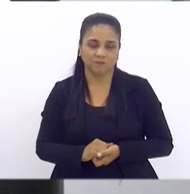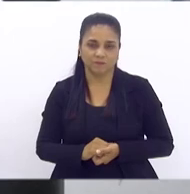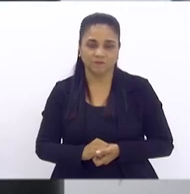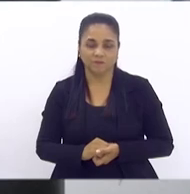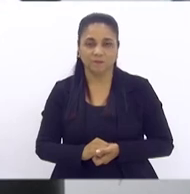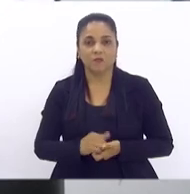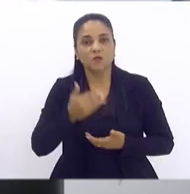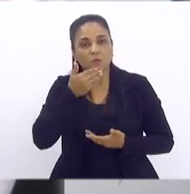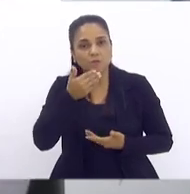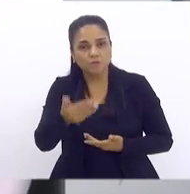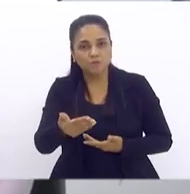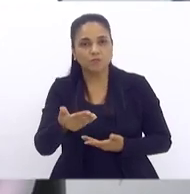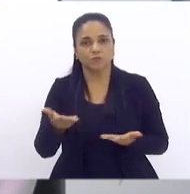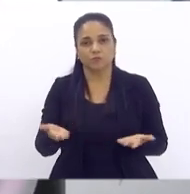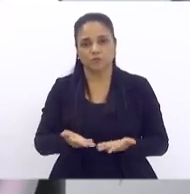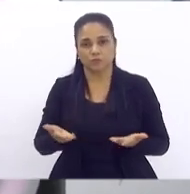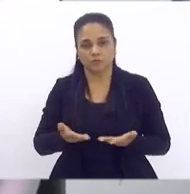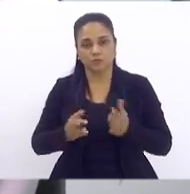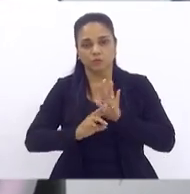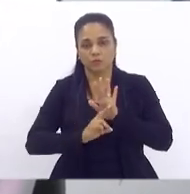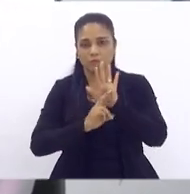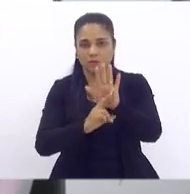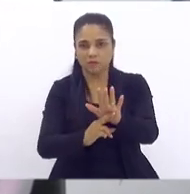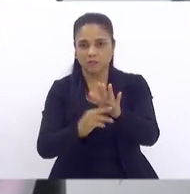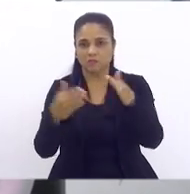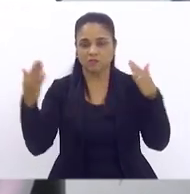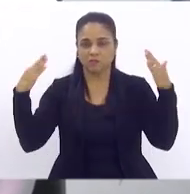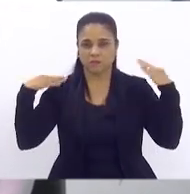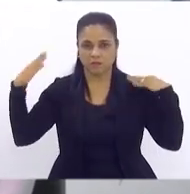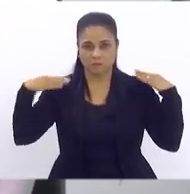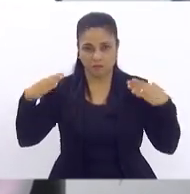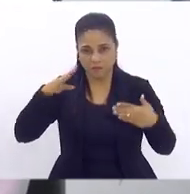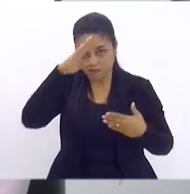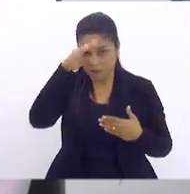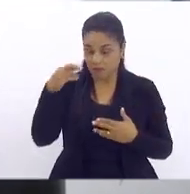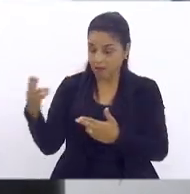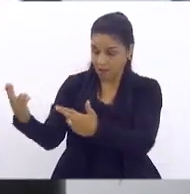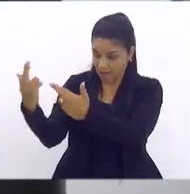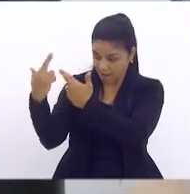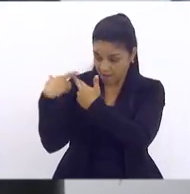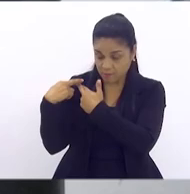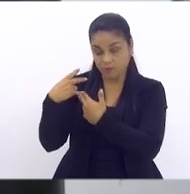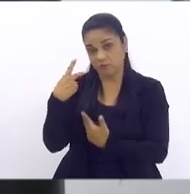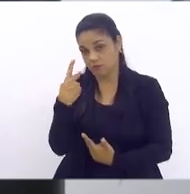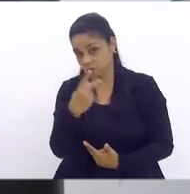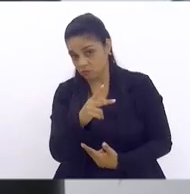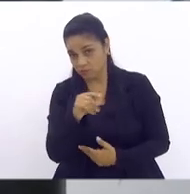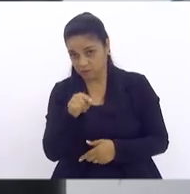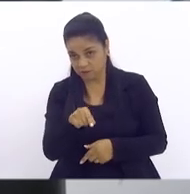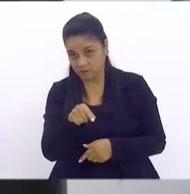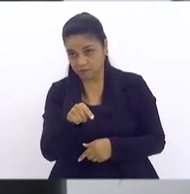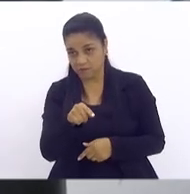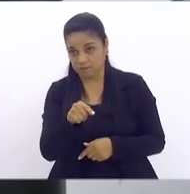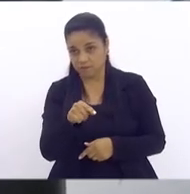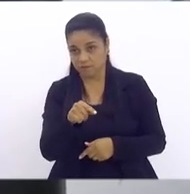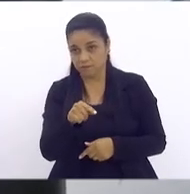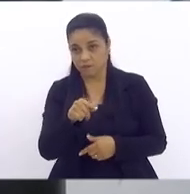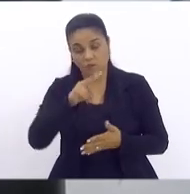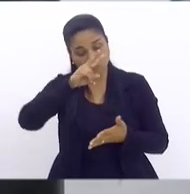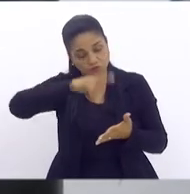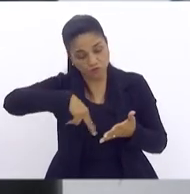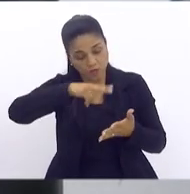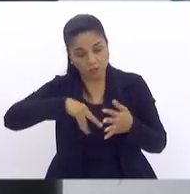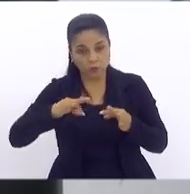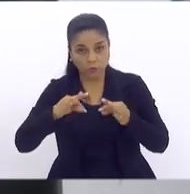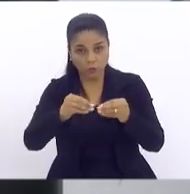momento, pedir aos representantes da Marinha, primeiro, a responsabilidade de vocês. Eu li tudo que diz respeito à questão do que significa